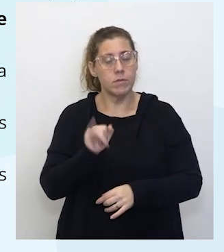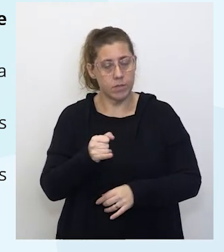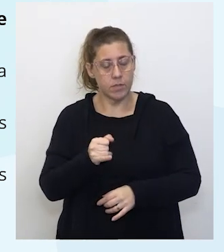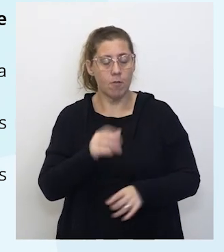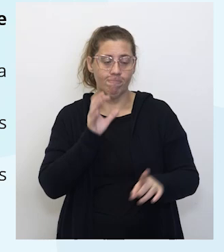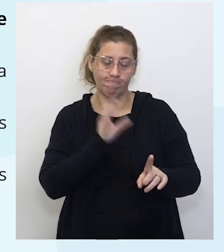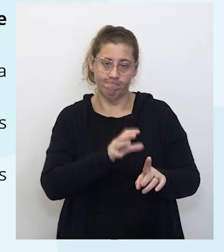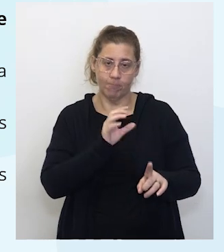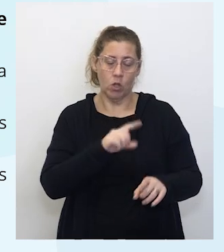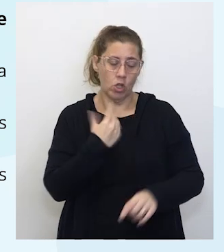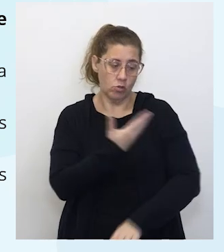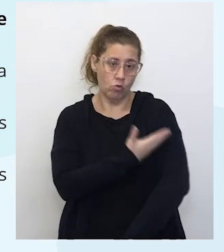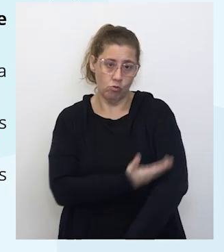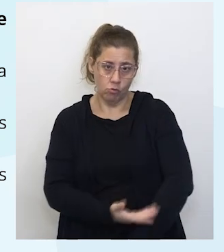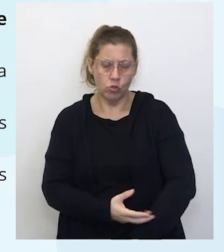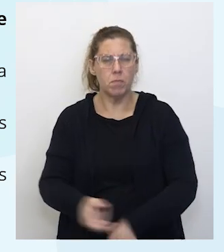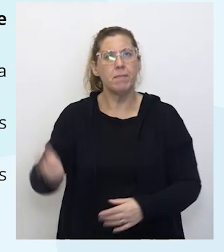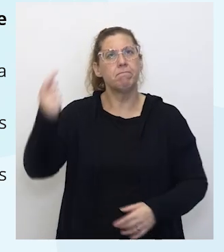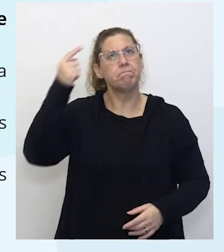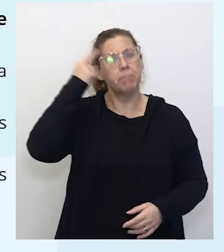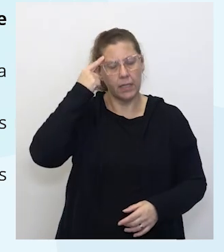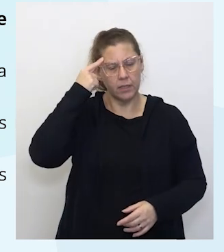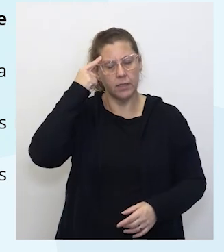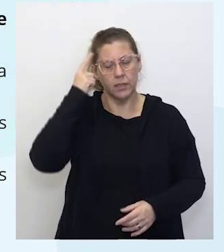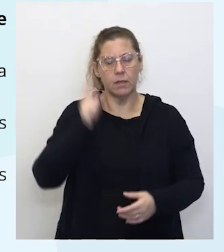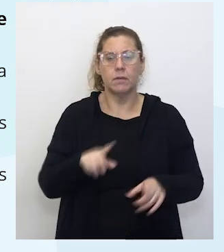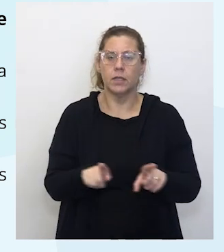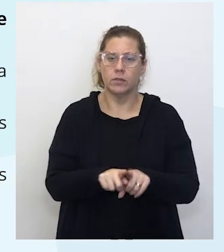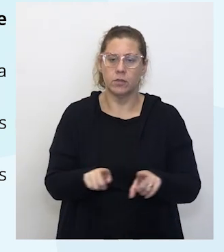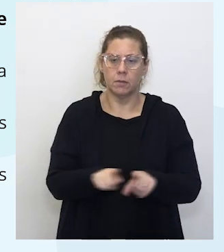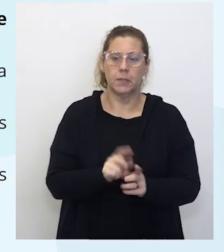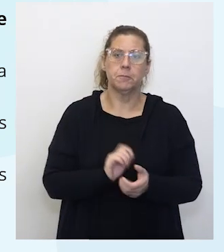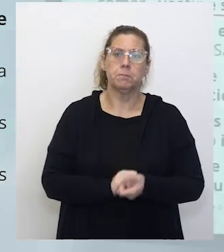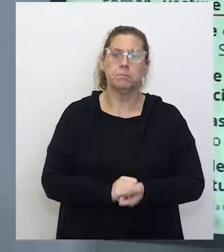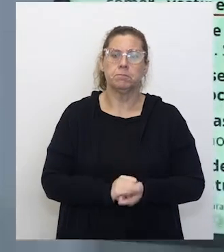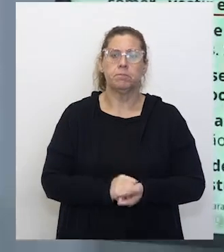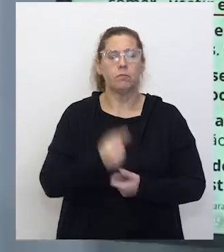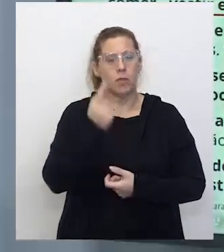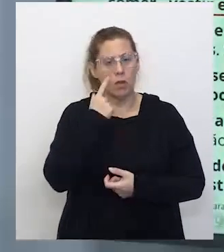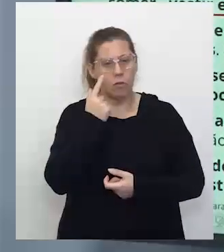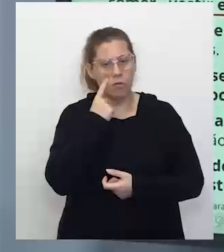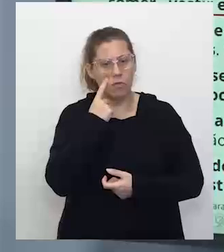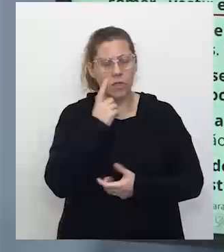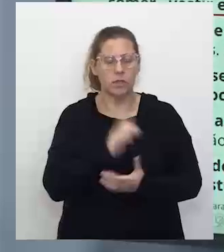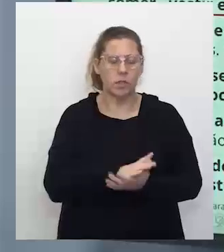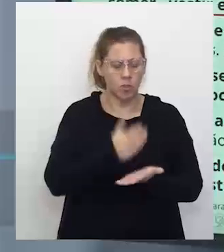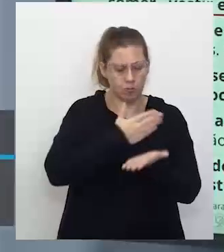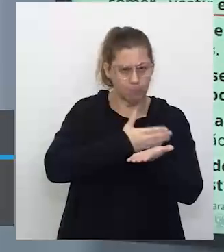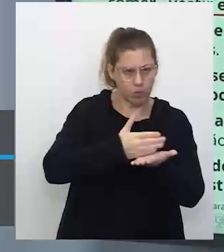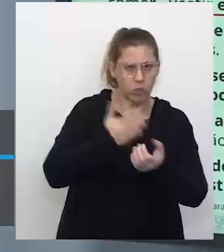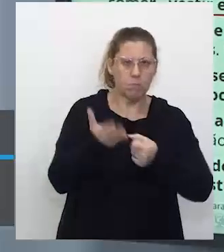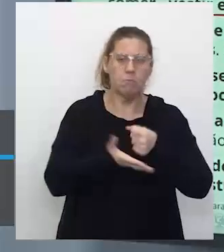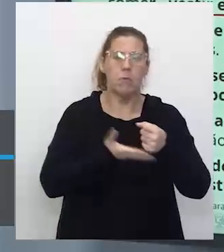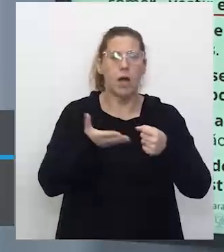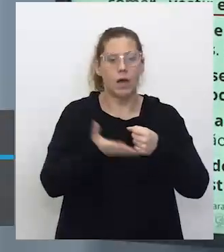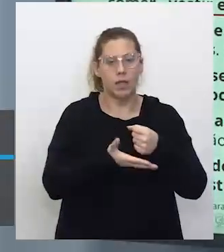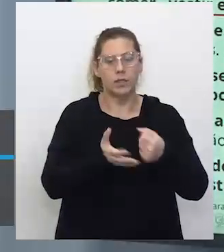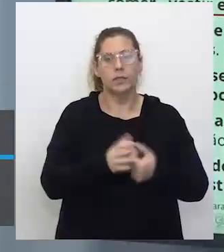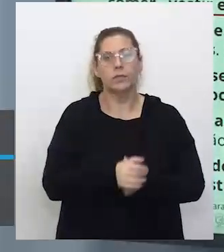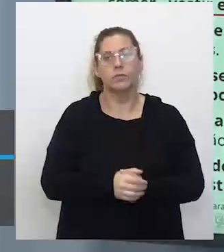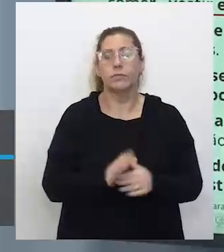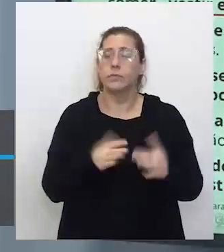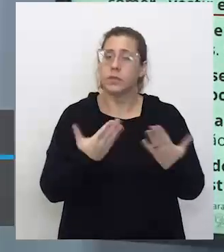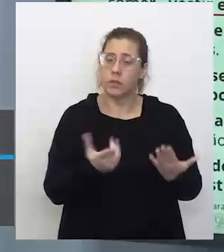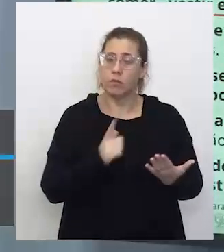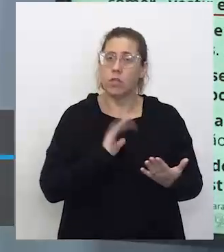hábitos, costumes e pensamento. Veja, esse é o nosso ponto de partida básico. Né? Então,